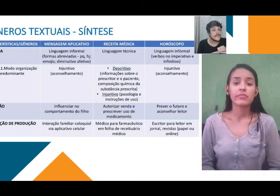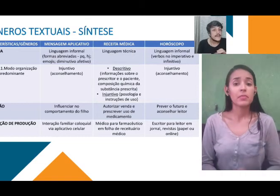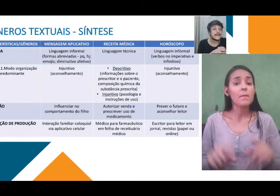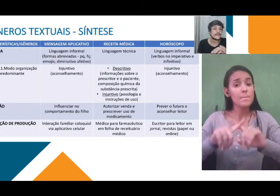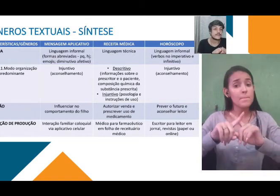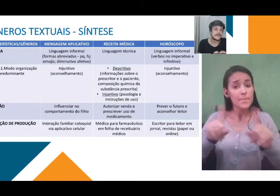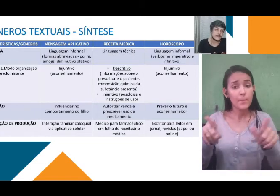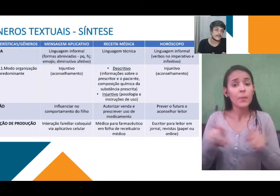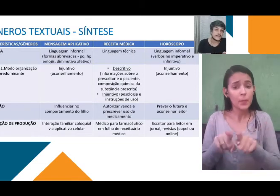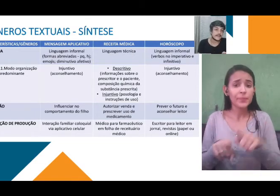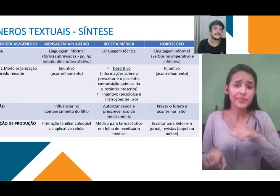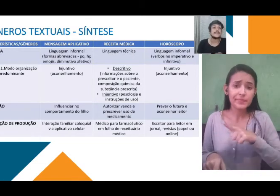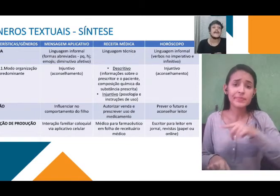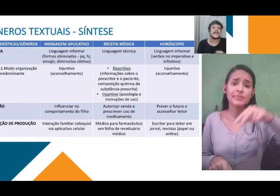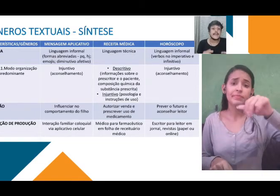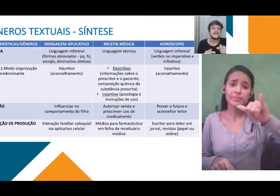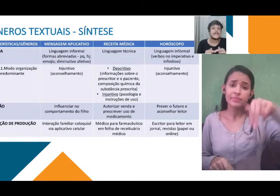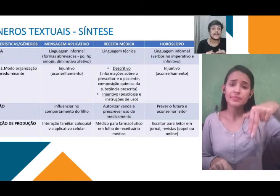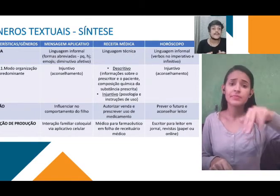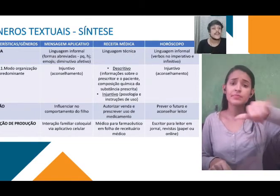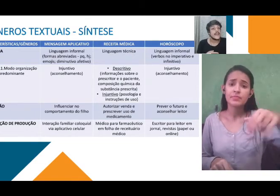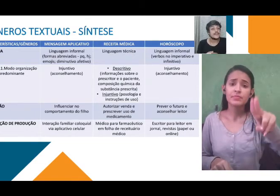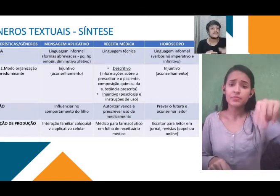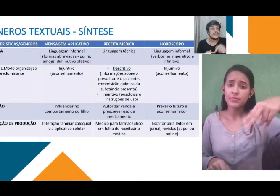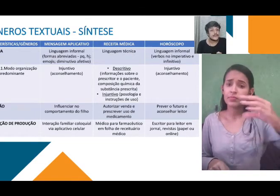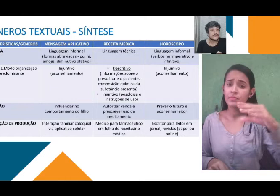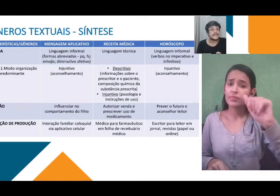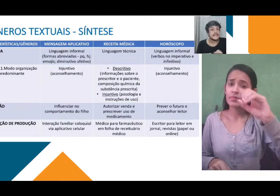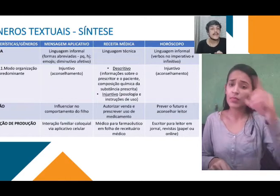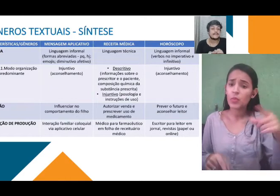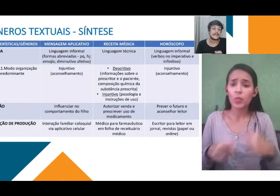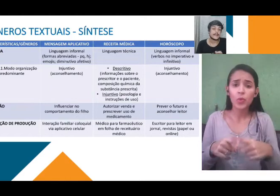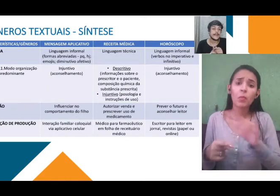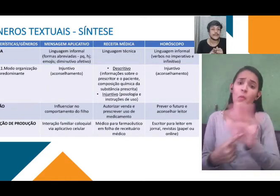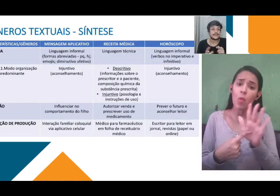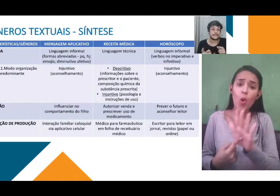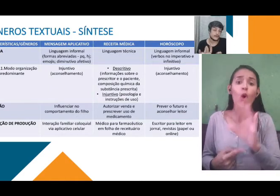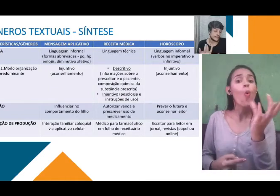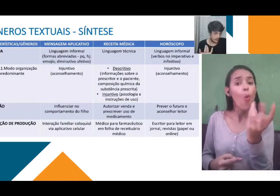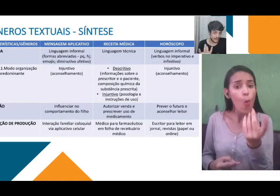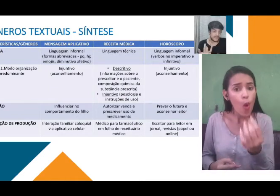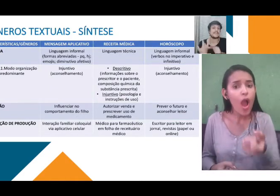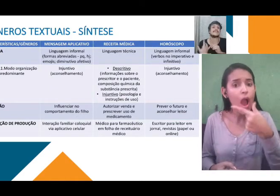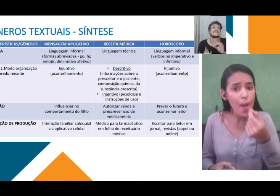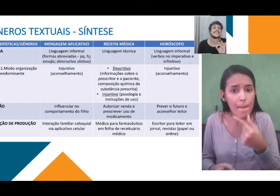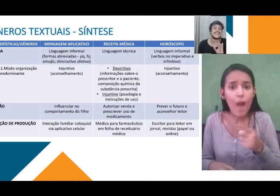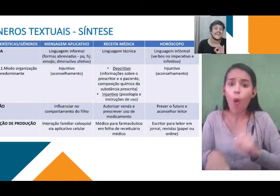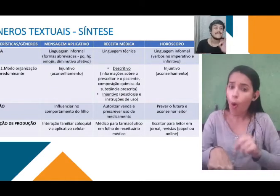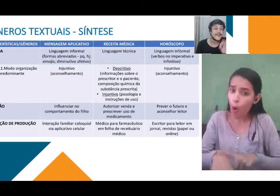composição química da substância prescrita e momentos injuntivos, né? Por exemplo, a